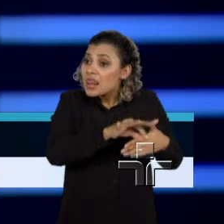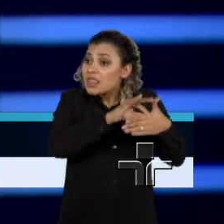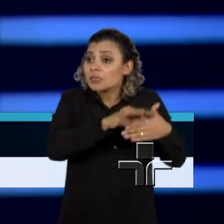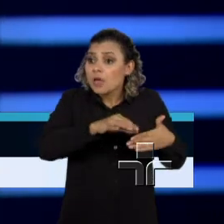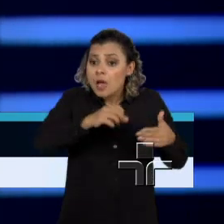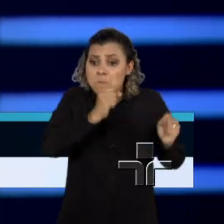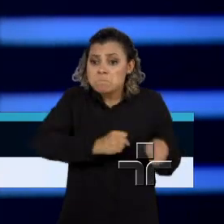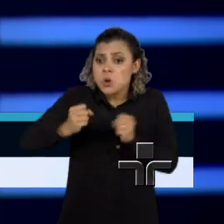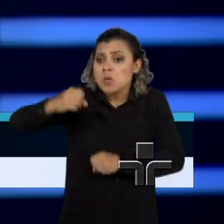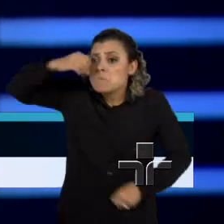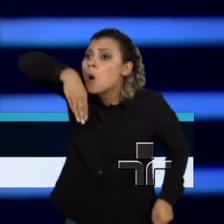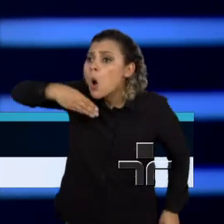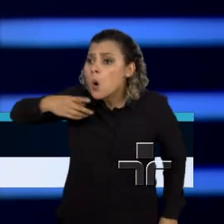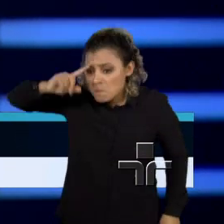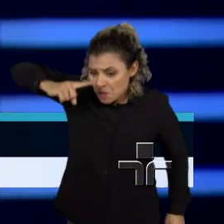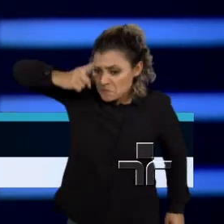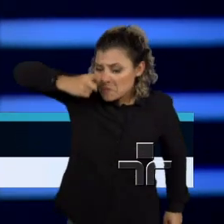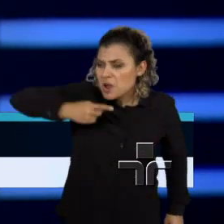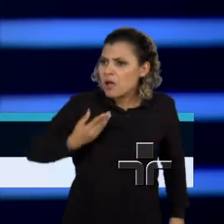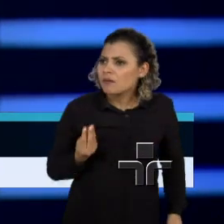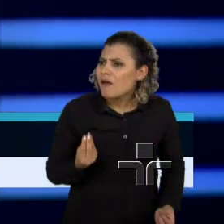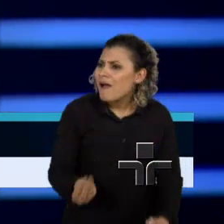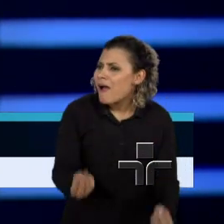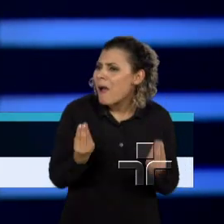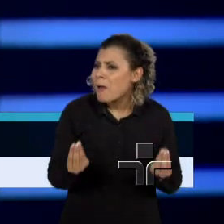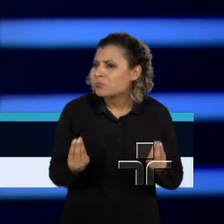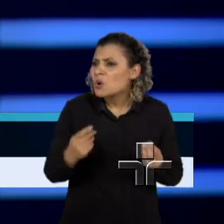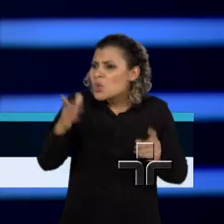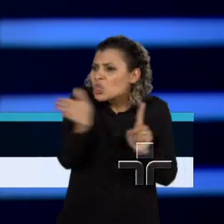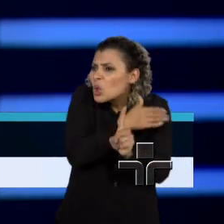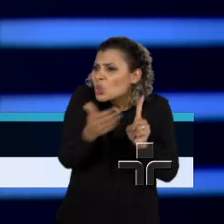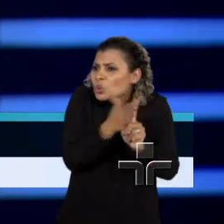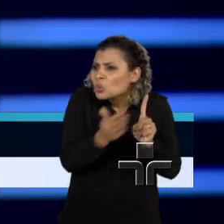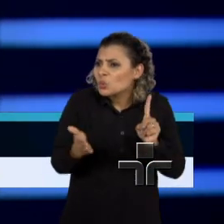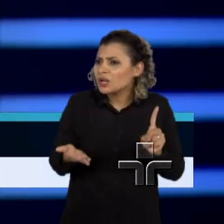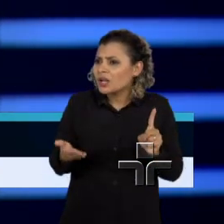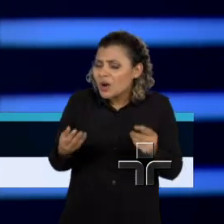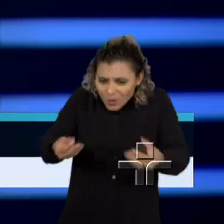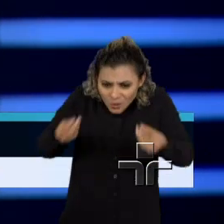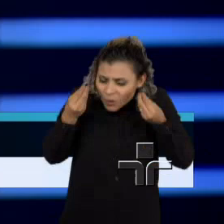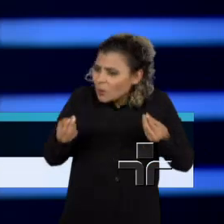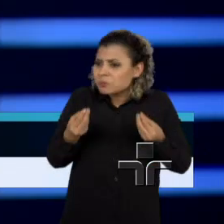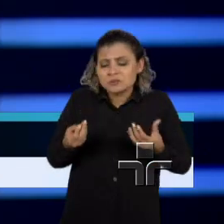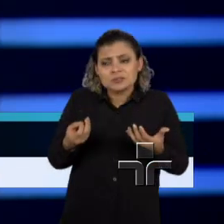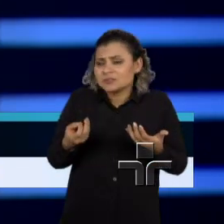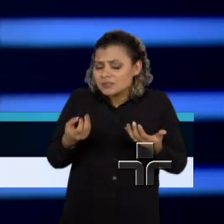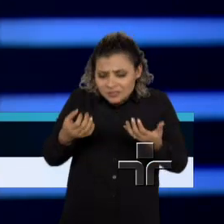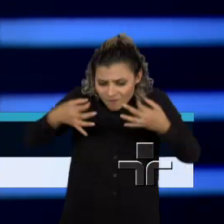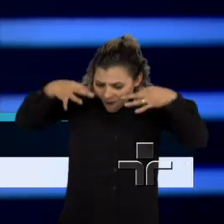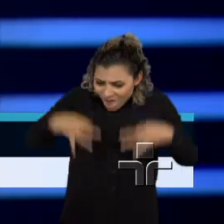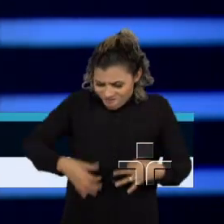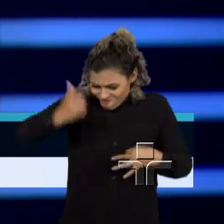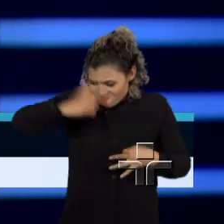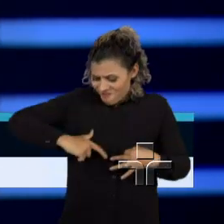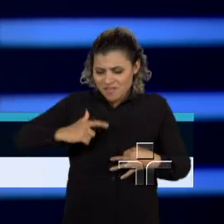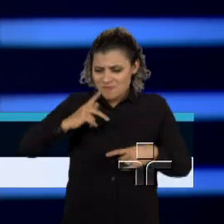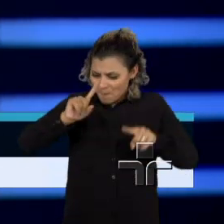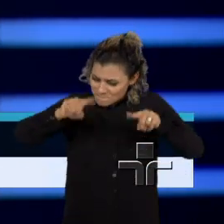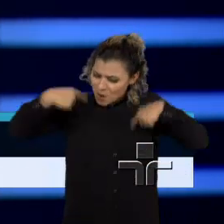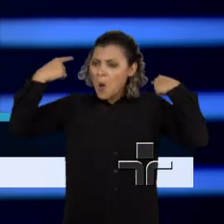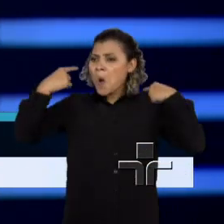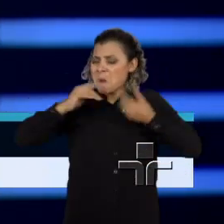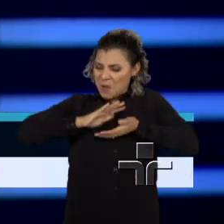e ele cerceia a sua liberdade, além de tudo, ele tortura, ele entra na sua integridade física, tá certo? É um grau